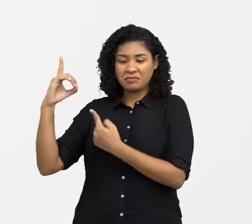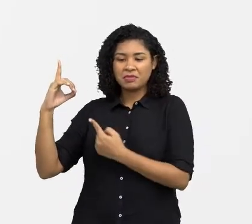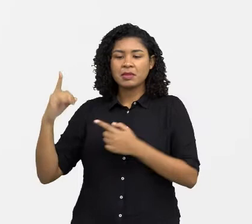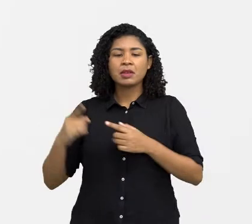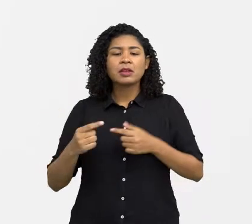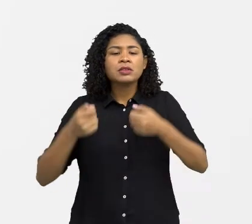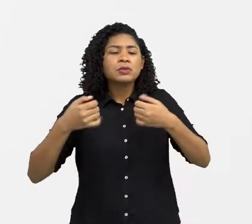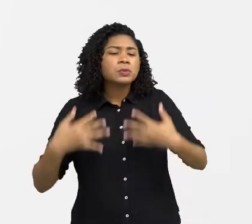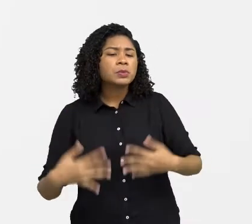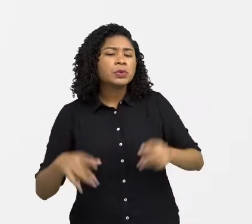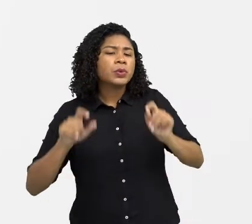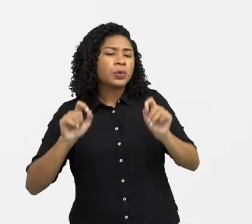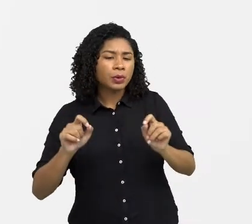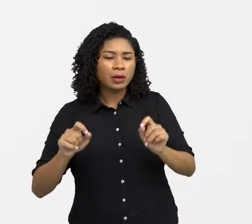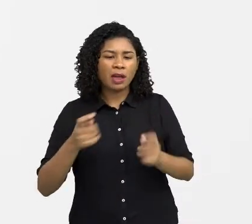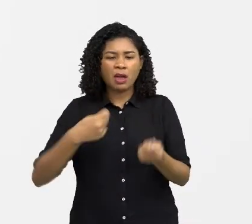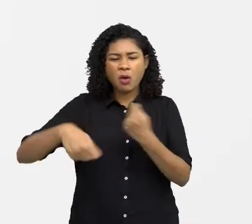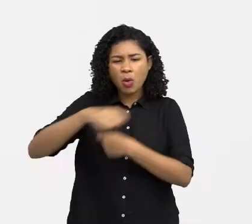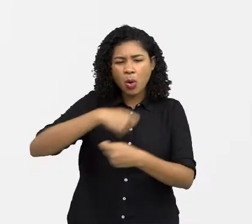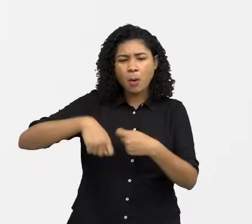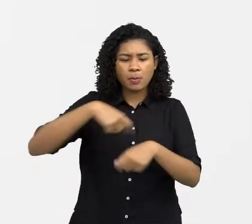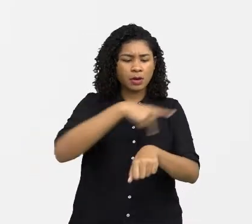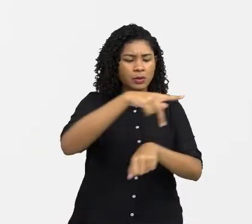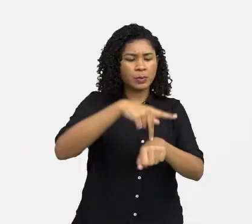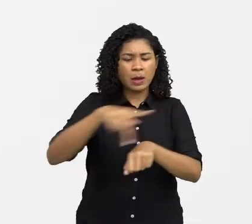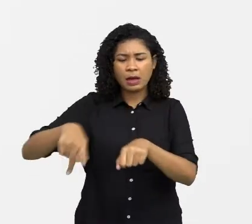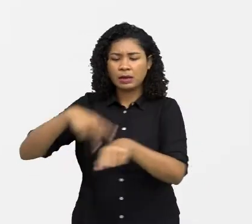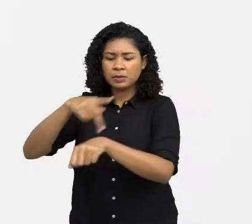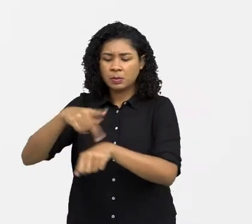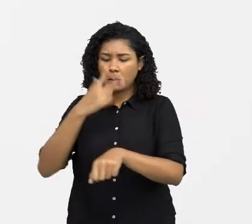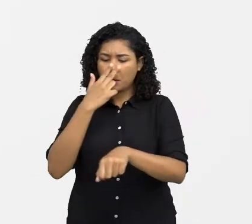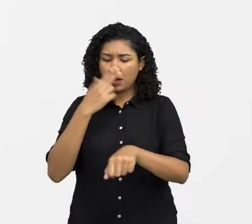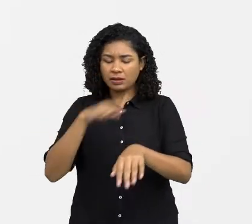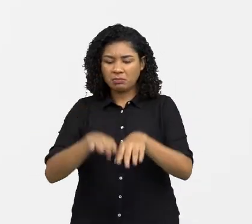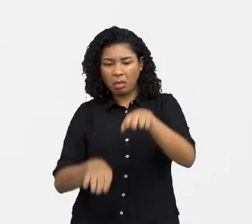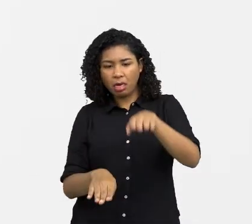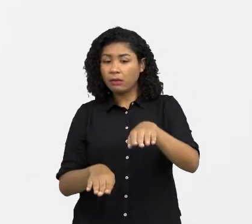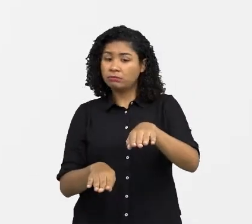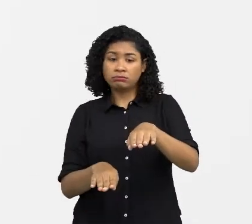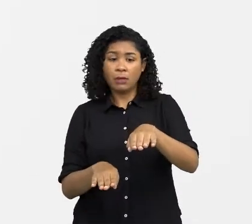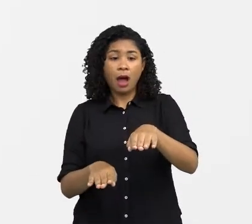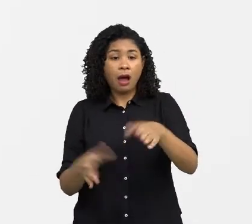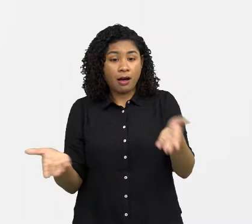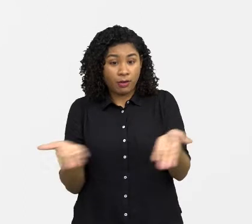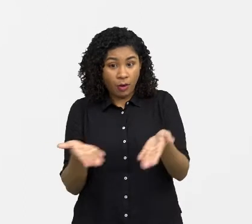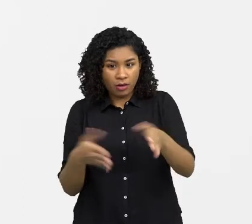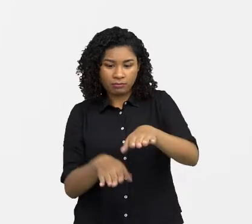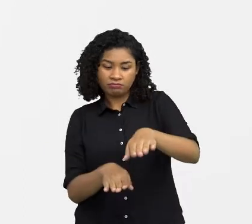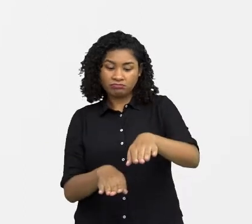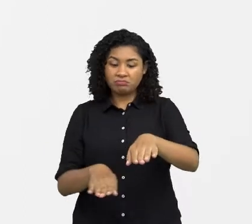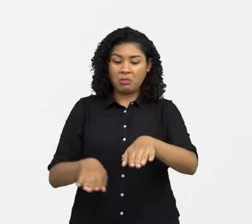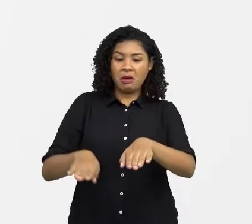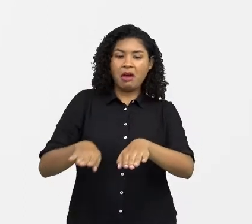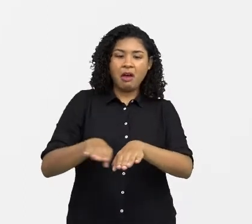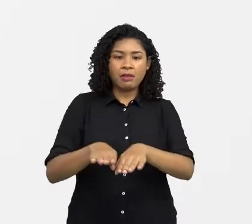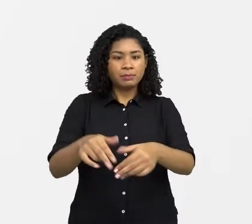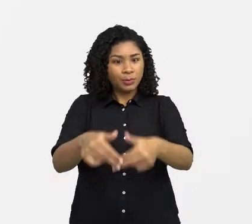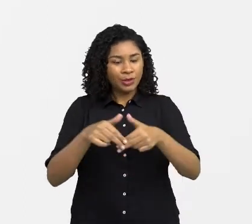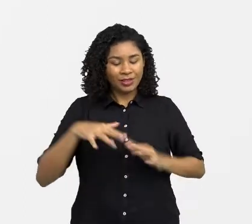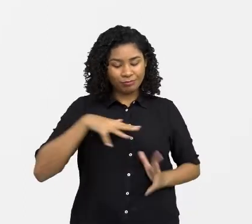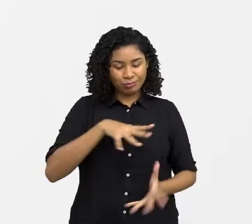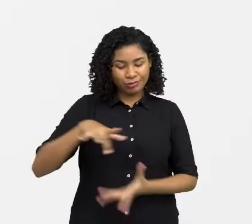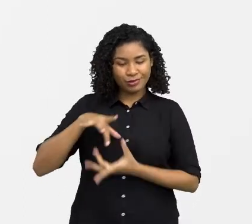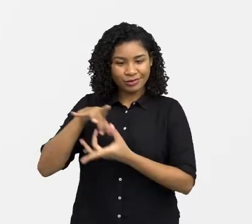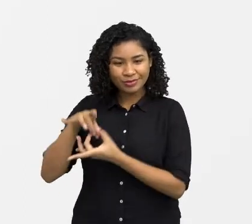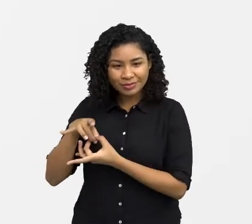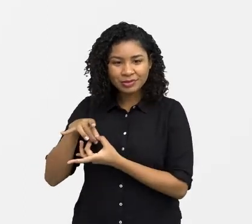que as diferenças econômicas entre os países reduziram bastante, que foi o processo de globalização que causou isso.